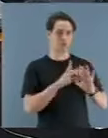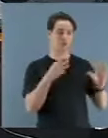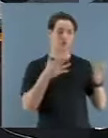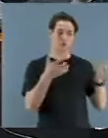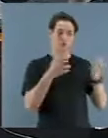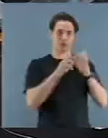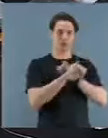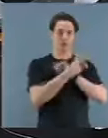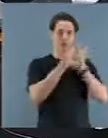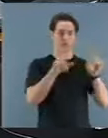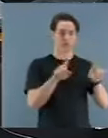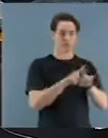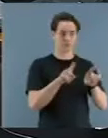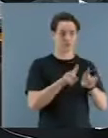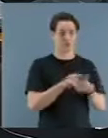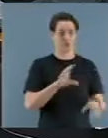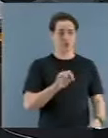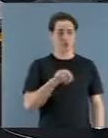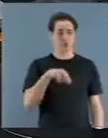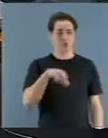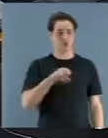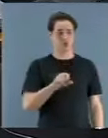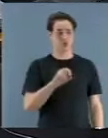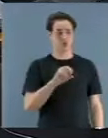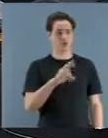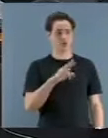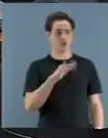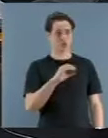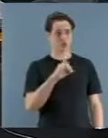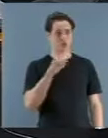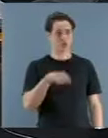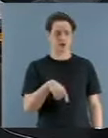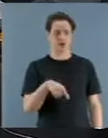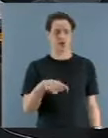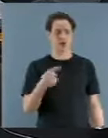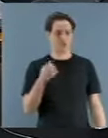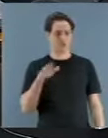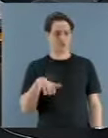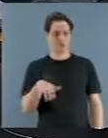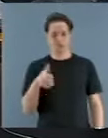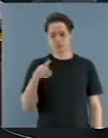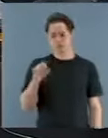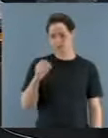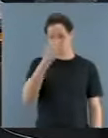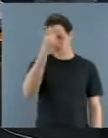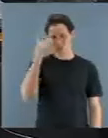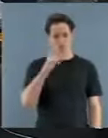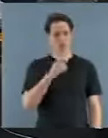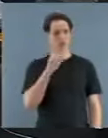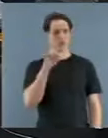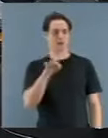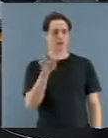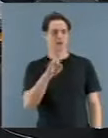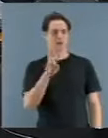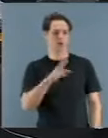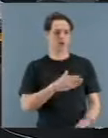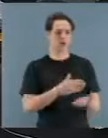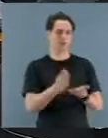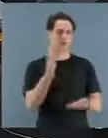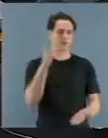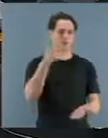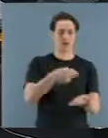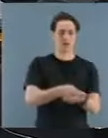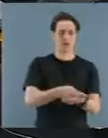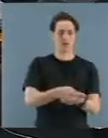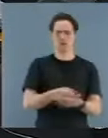esclarecer que os consórcios que eu fazia era consórcio barato, era 10 pessoas, de R$ 1.000 começava pagando e o último estaria pagando. Ou